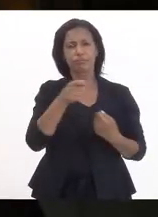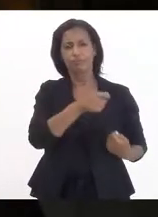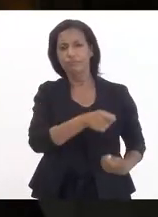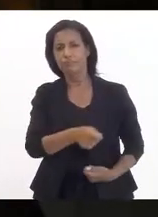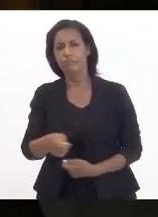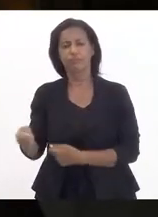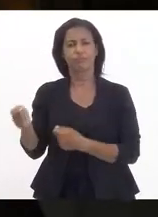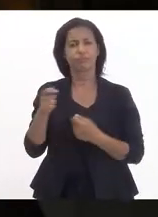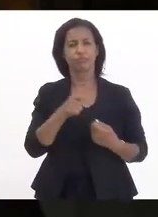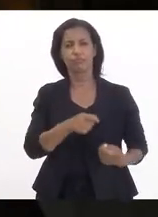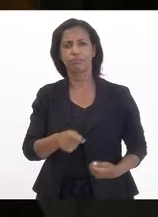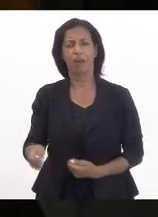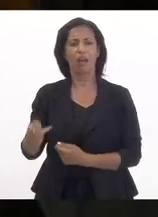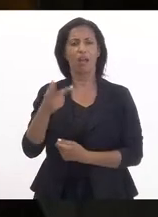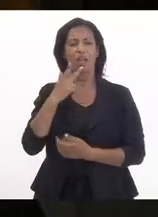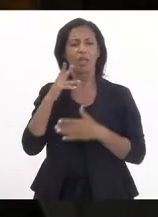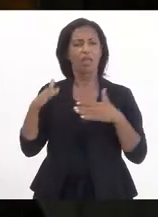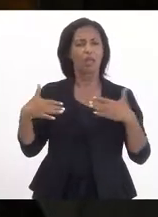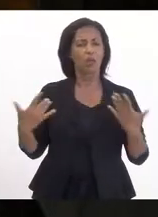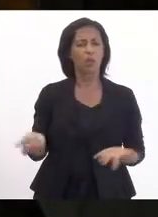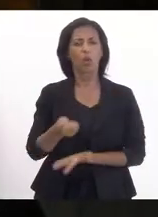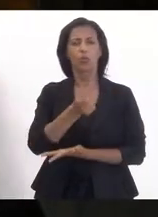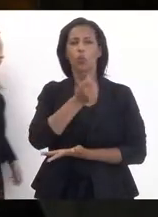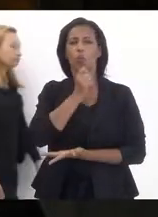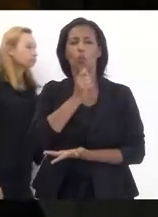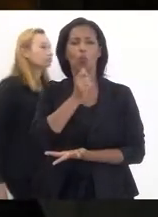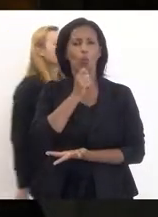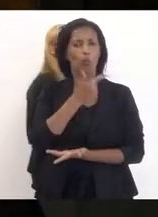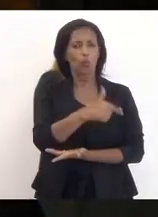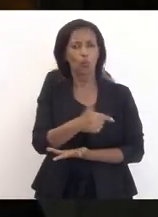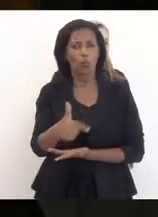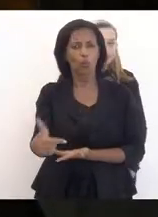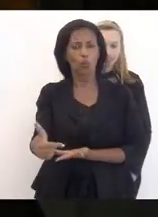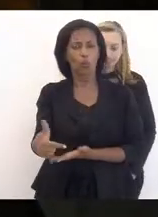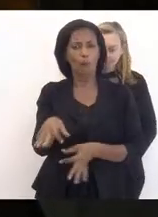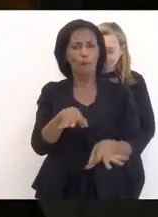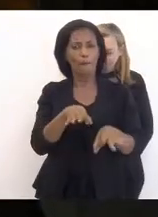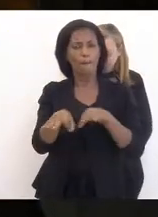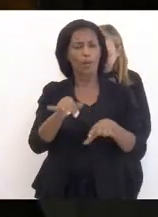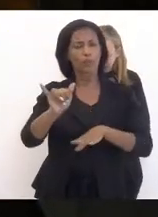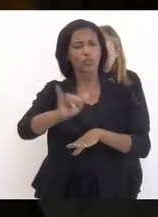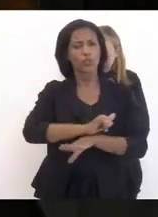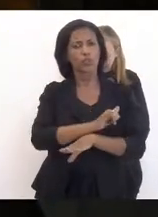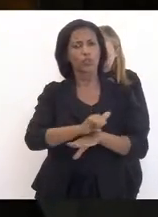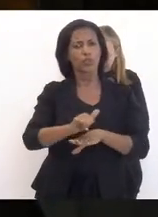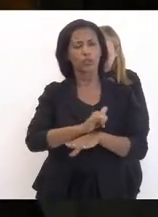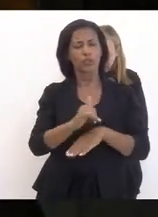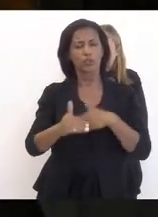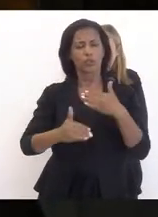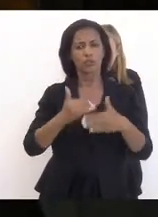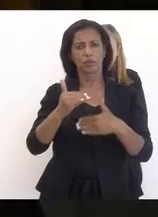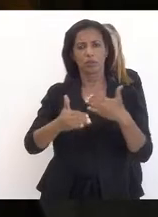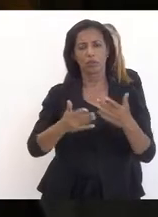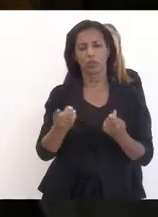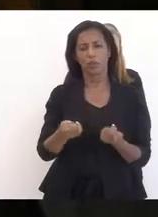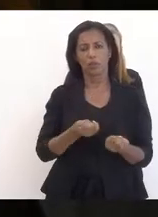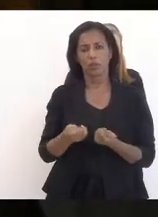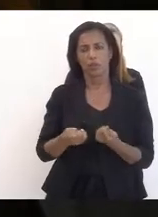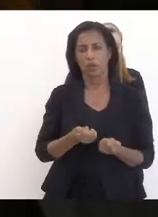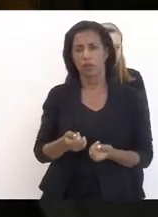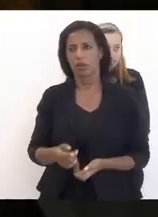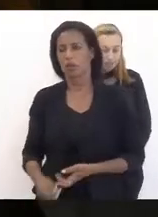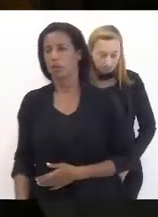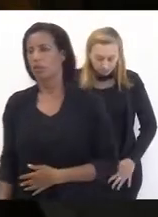Estado, enquanto não tiver um plano estratégico de desenvolvimento econômico